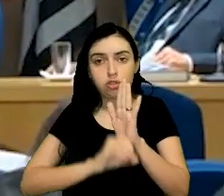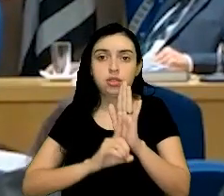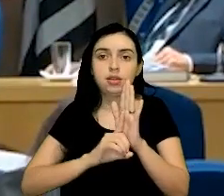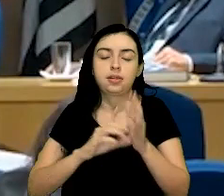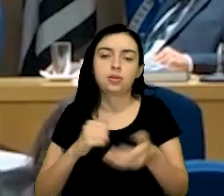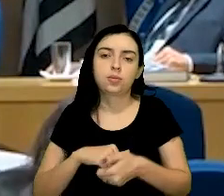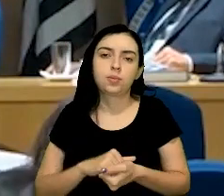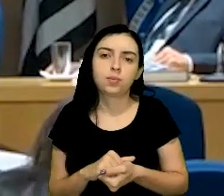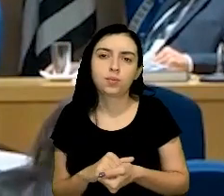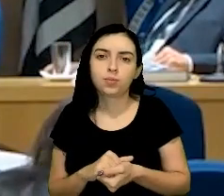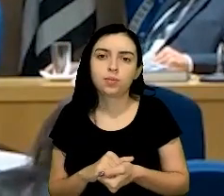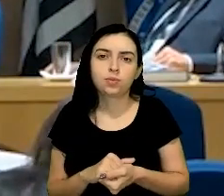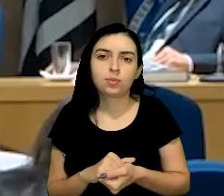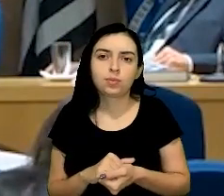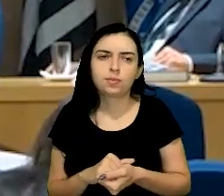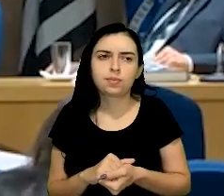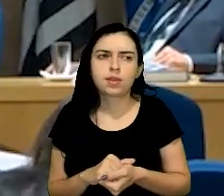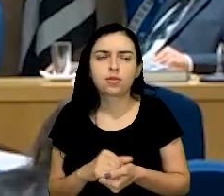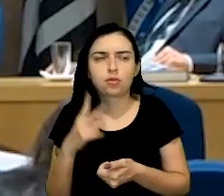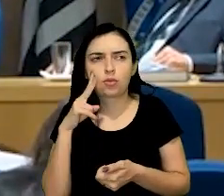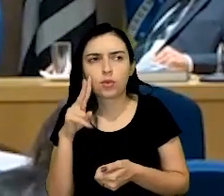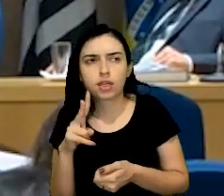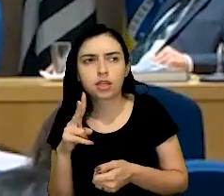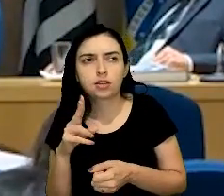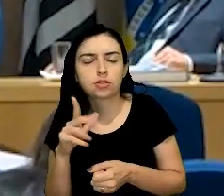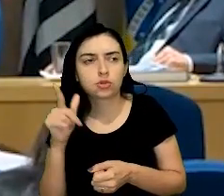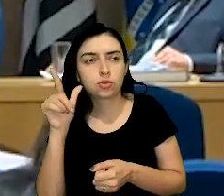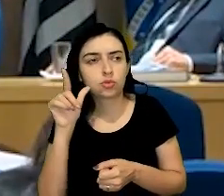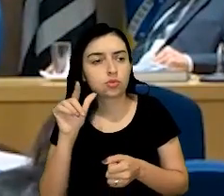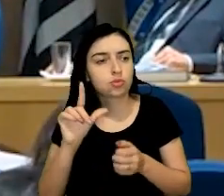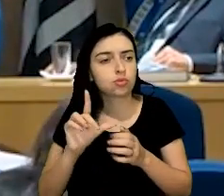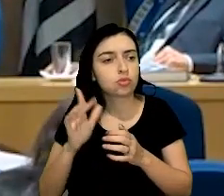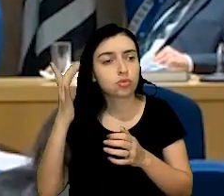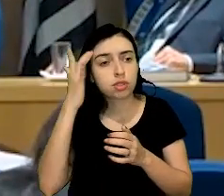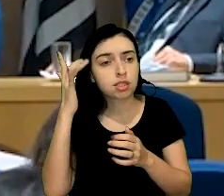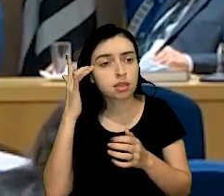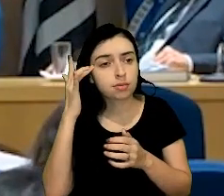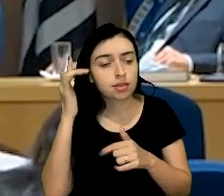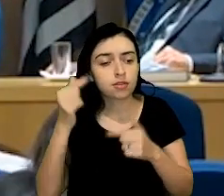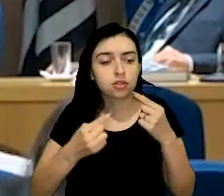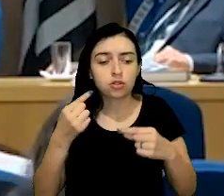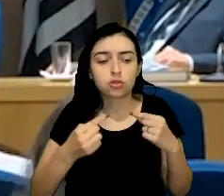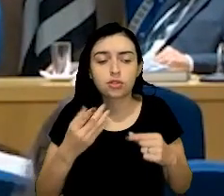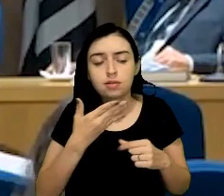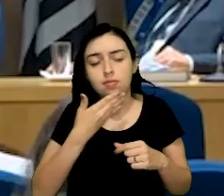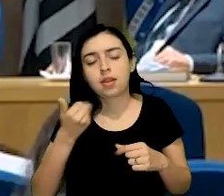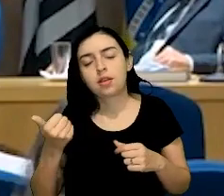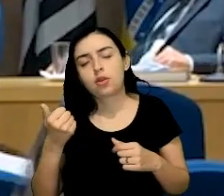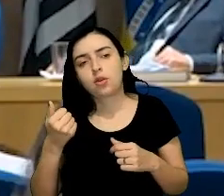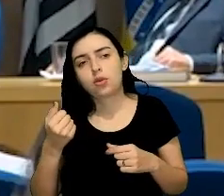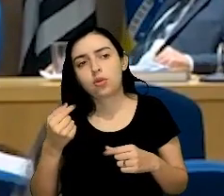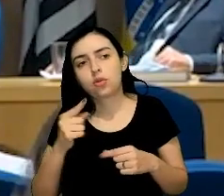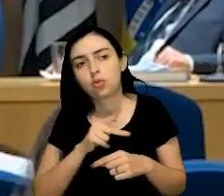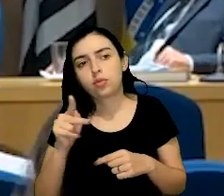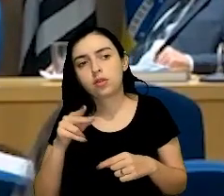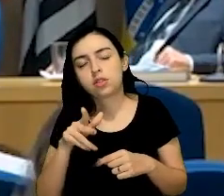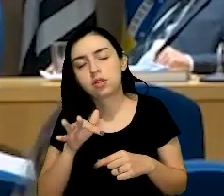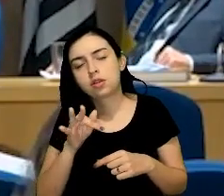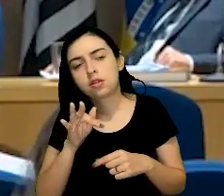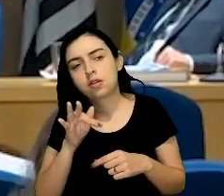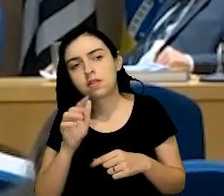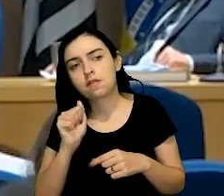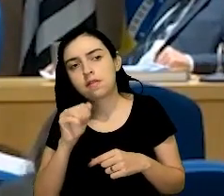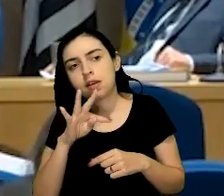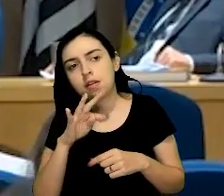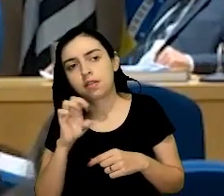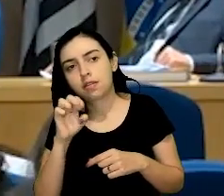que eu vejo. Amanhã, provavelmente, vocês vão discutir melhor com o professor Vedovato, mas esse é um ponto fundamental para a gente entender por que